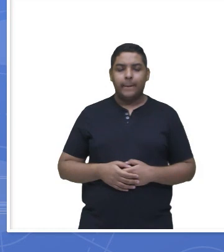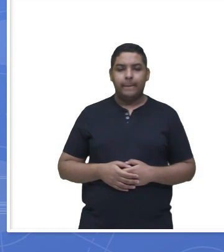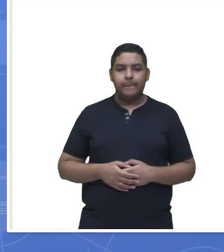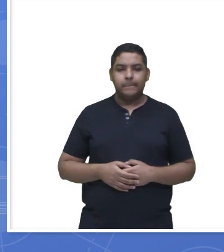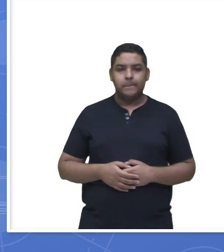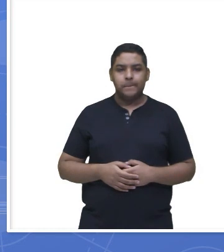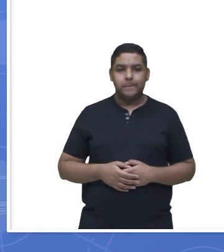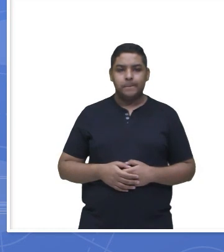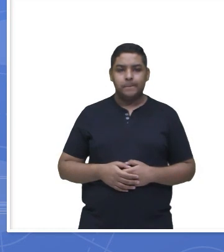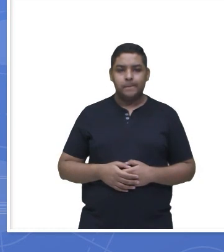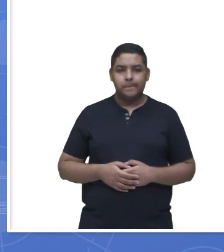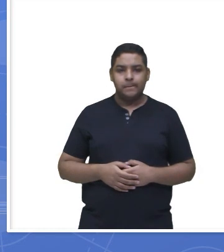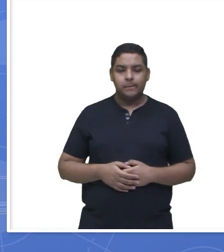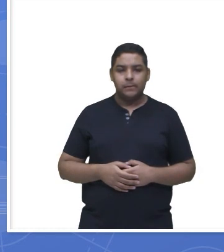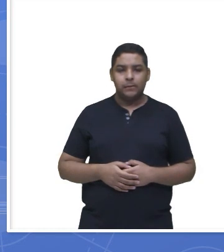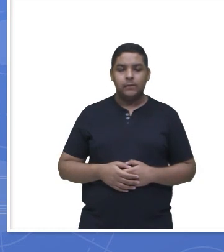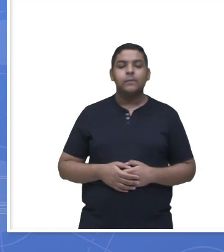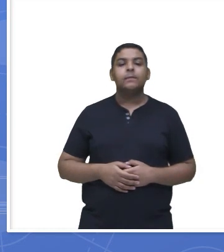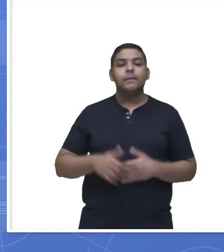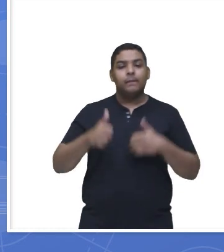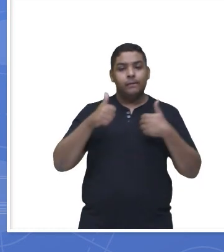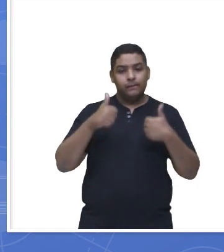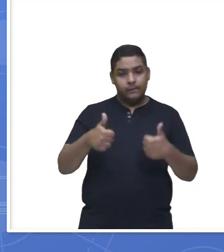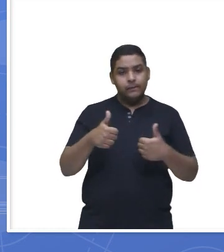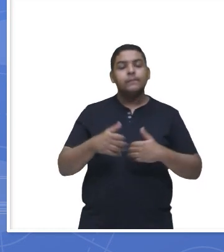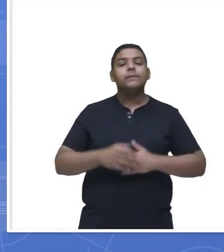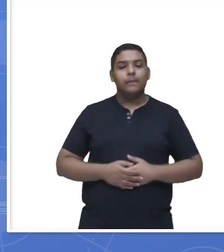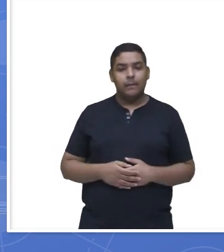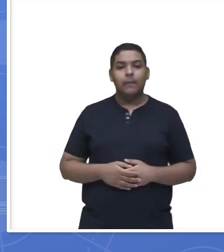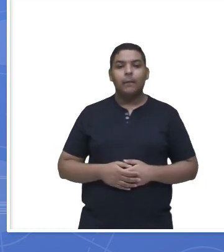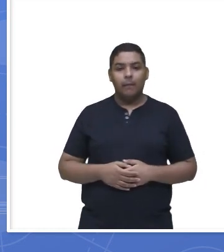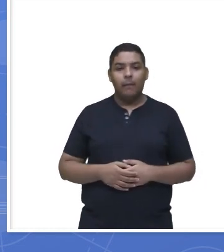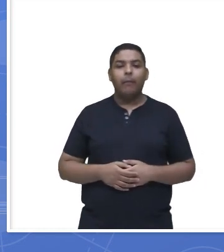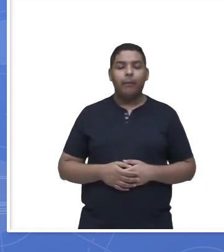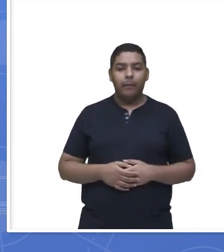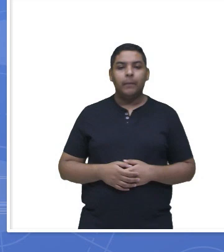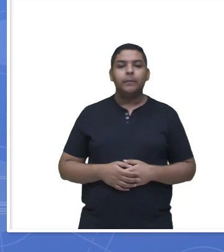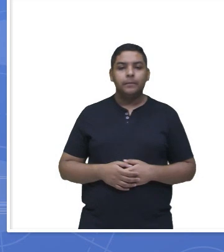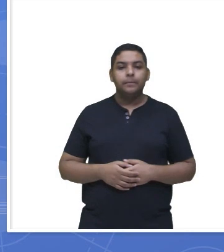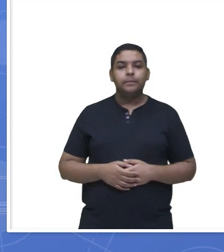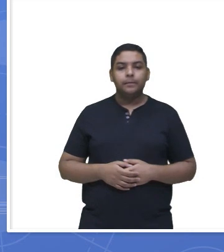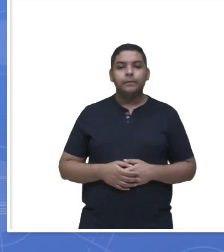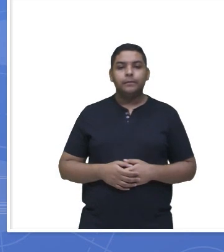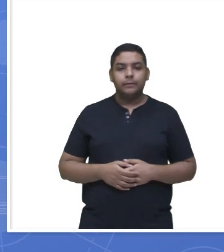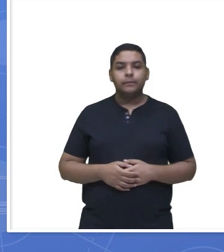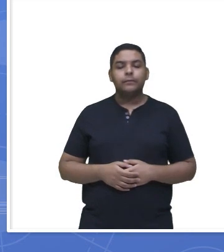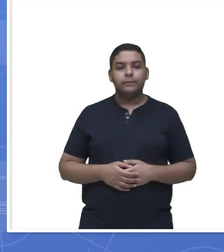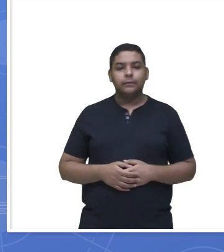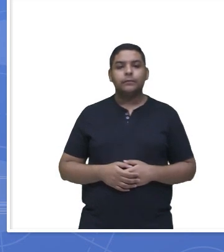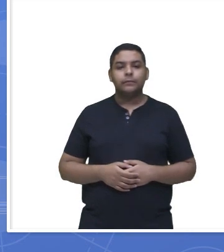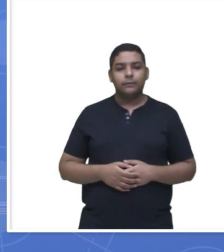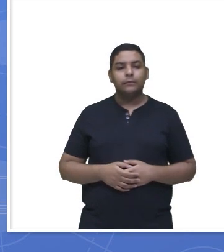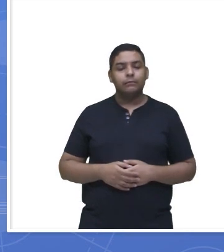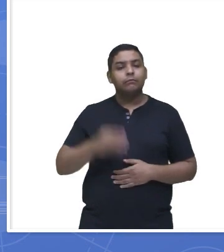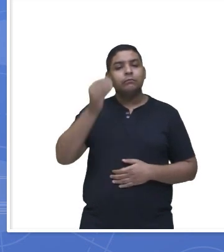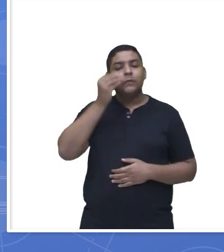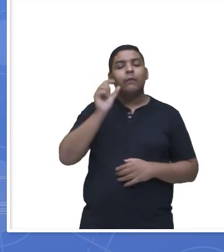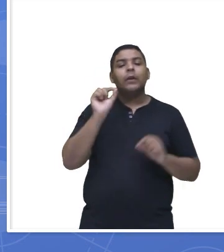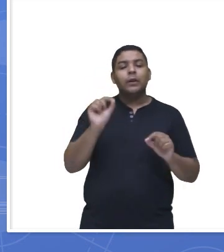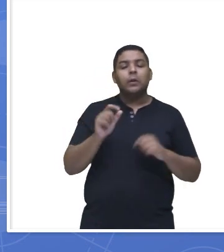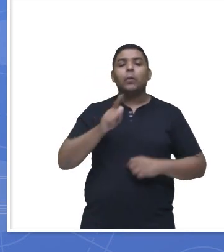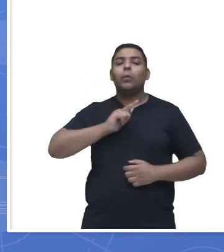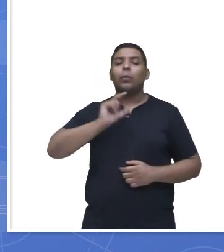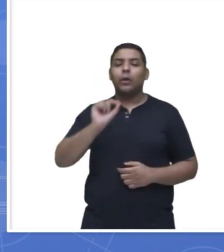lá. Prontinho. Aí você está conferindo. Olha que interessante. Nós tivemos aqui no chat muito a letra